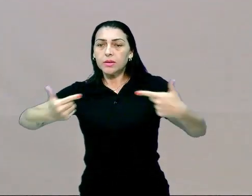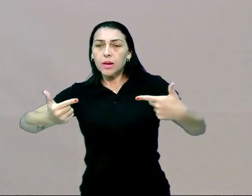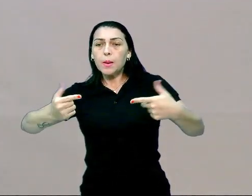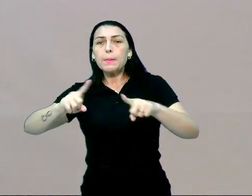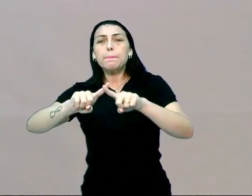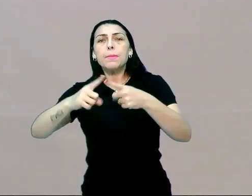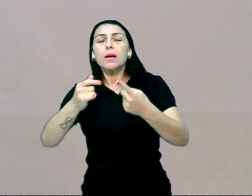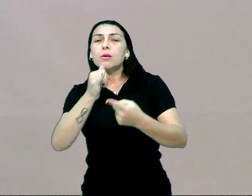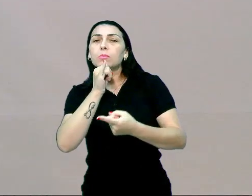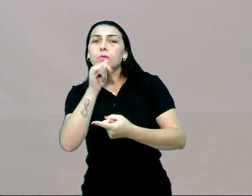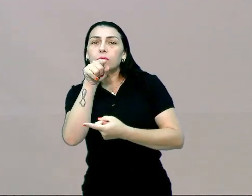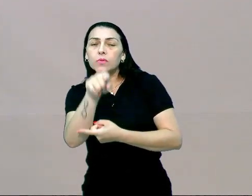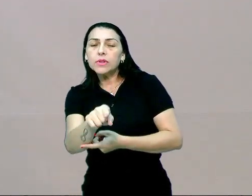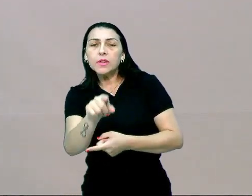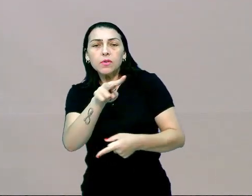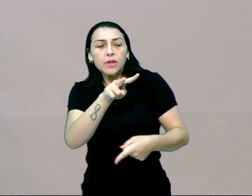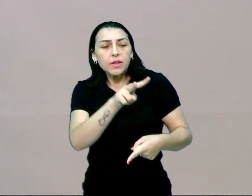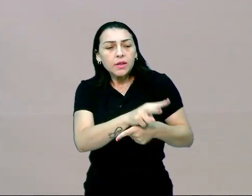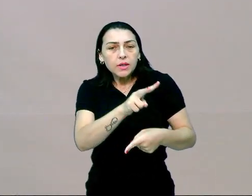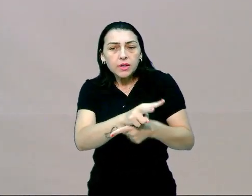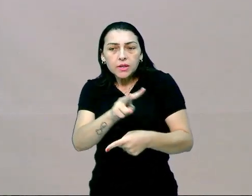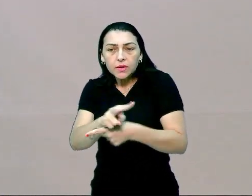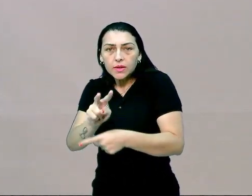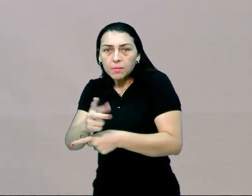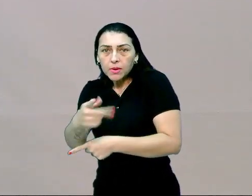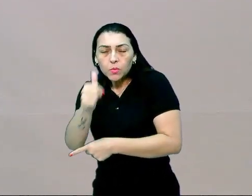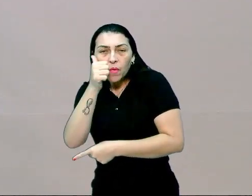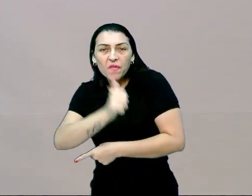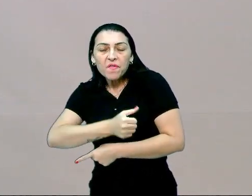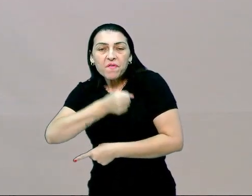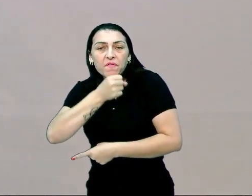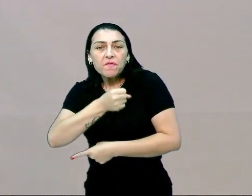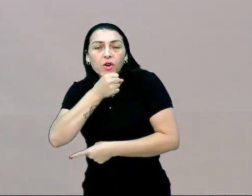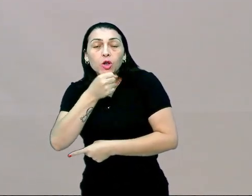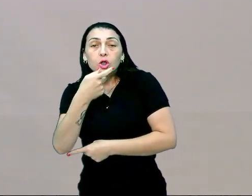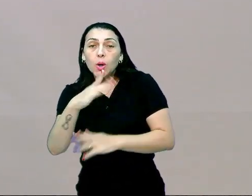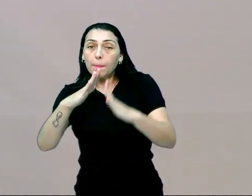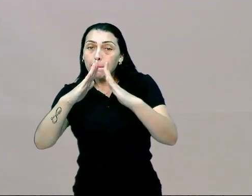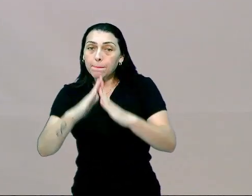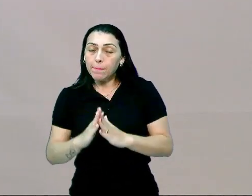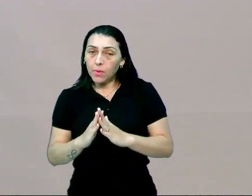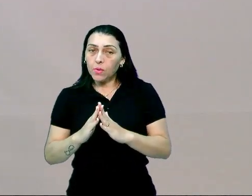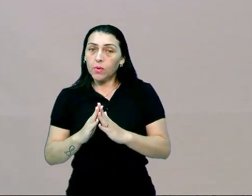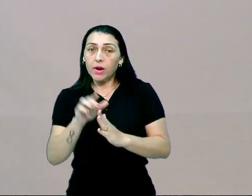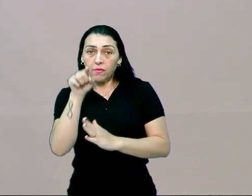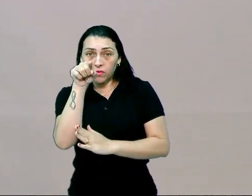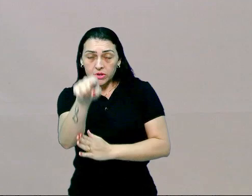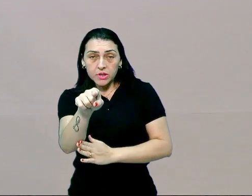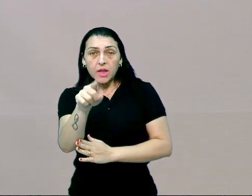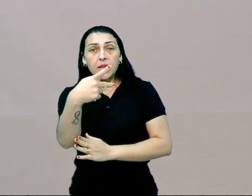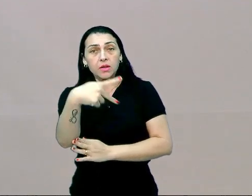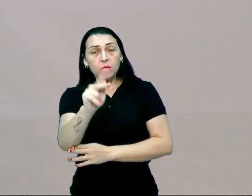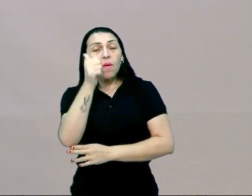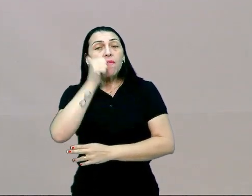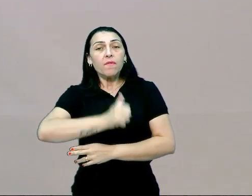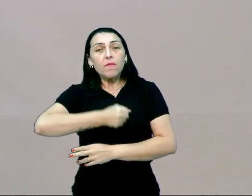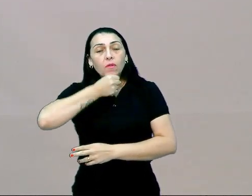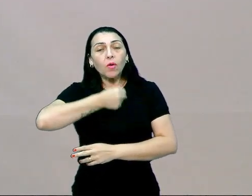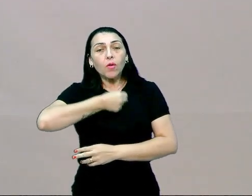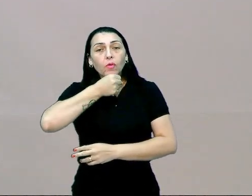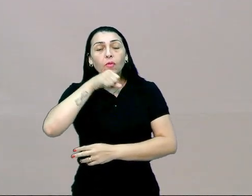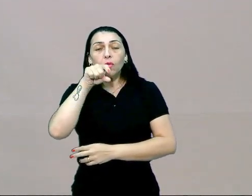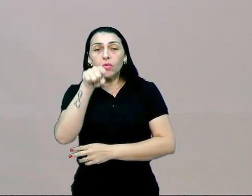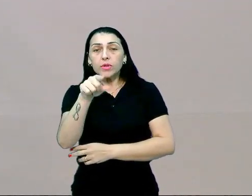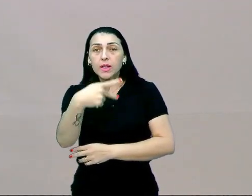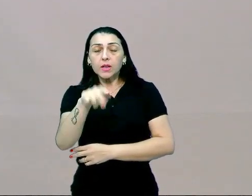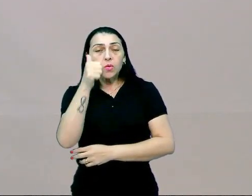por exemplo, você foi criado pela sua avó, só reside na sua casa, você e a sua avó.